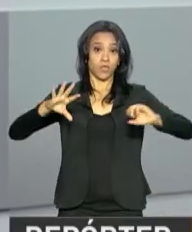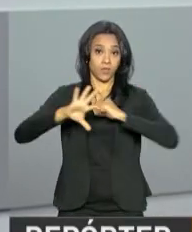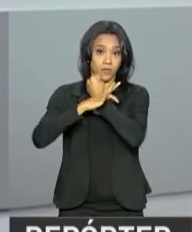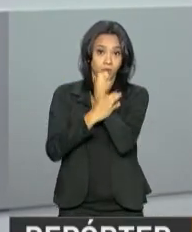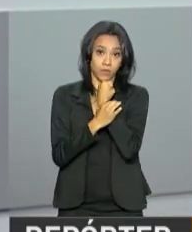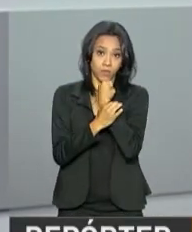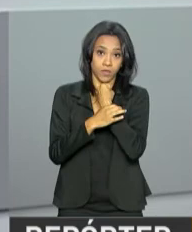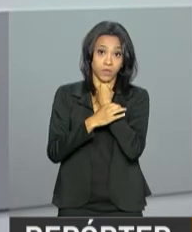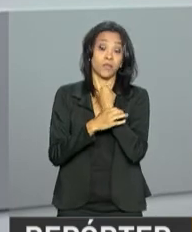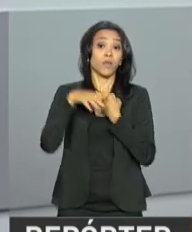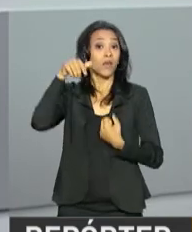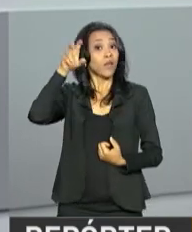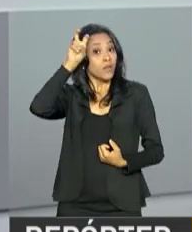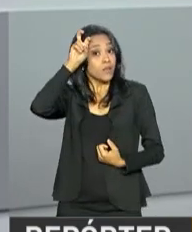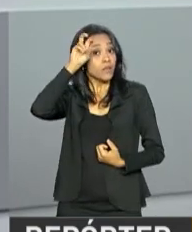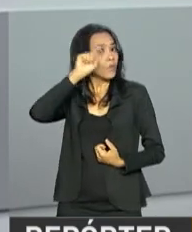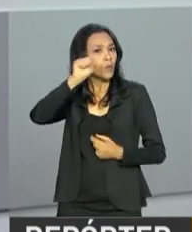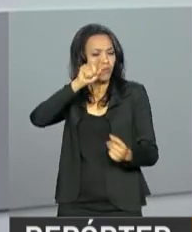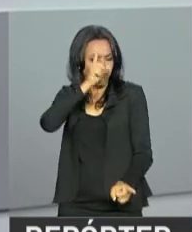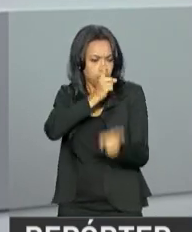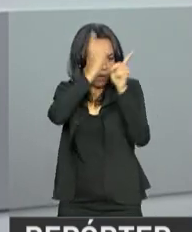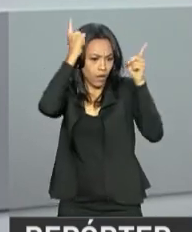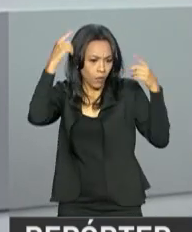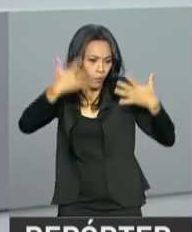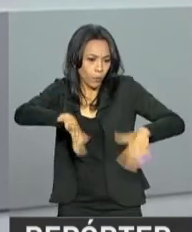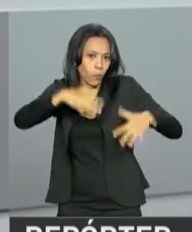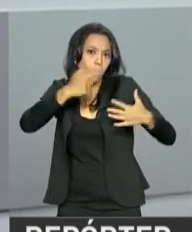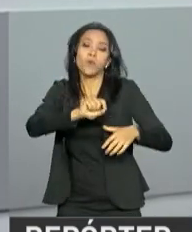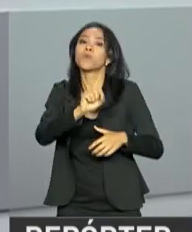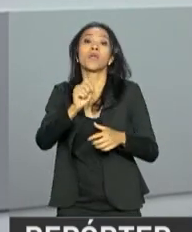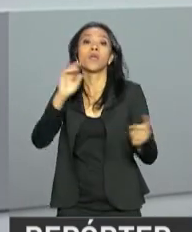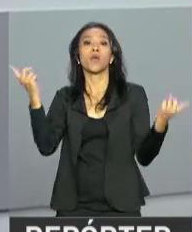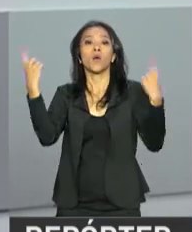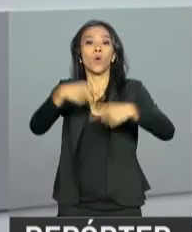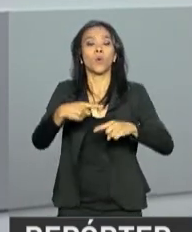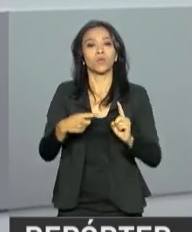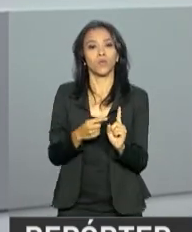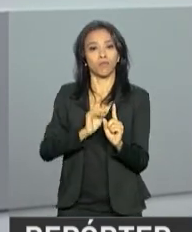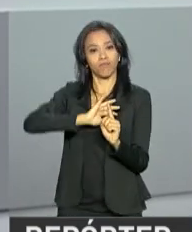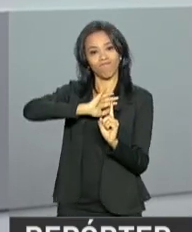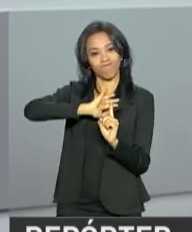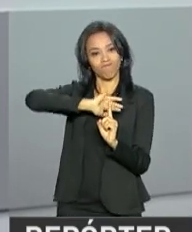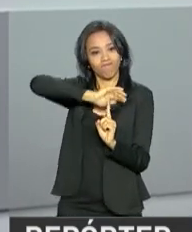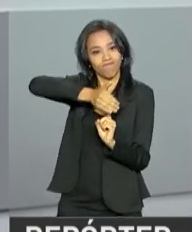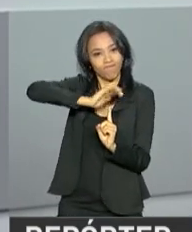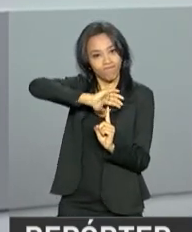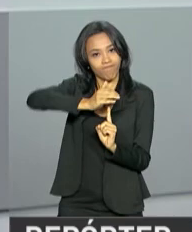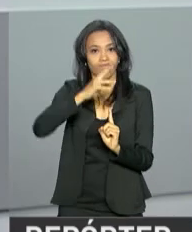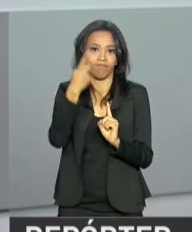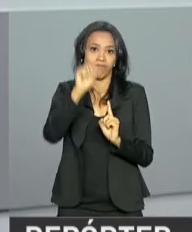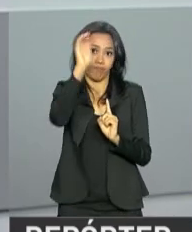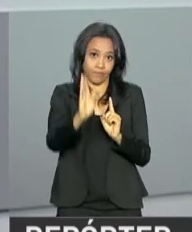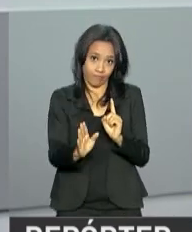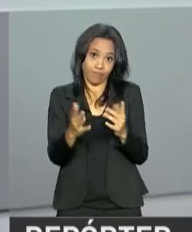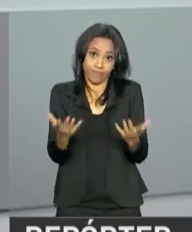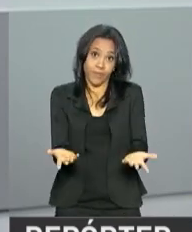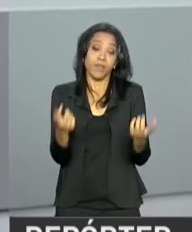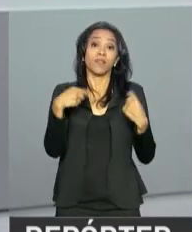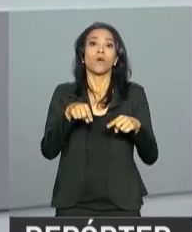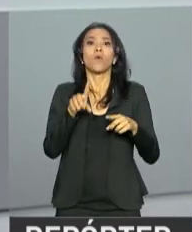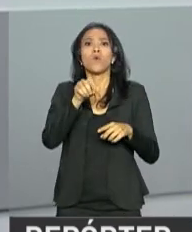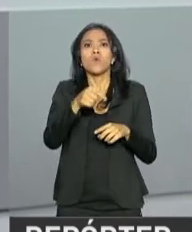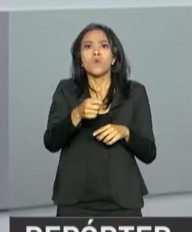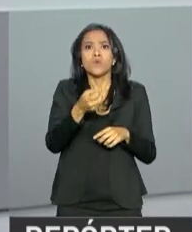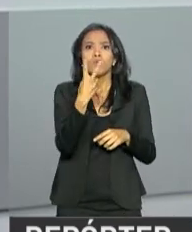deflagrou nesta quinta feira uma operação contra a pedofilia no país cerca de 2.600 policiais civis cumprem